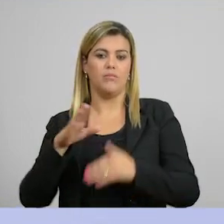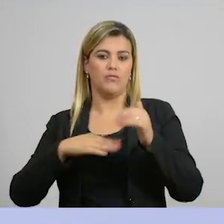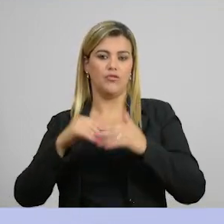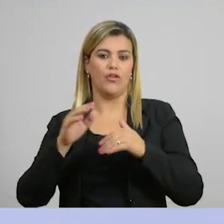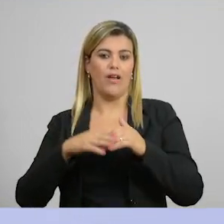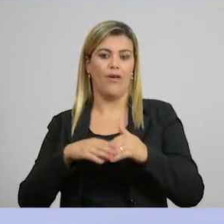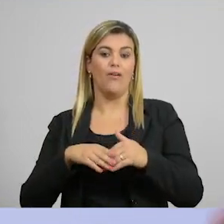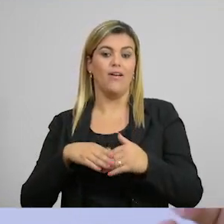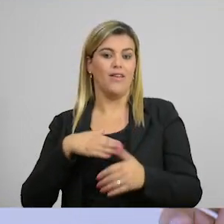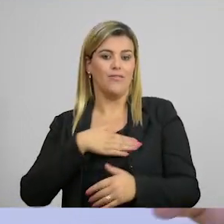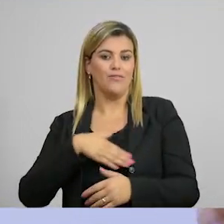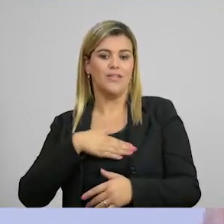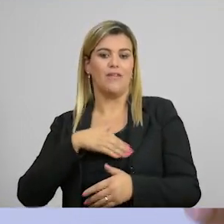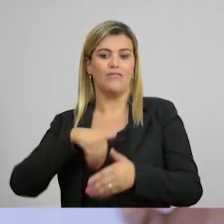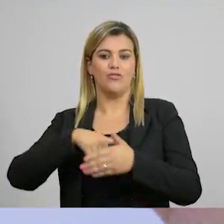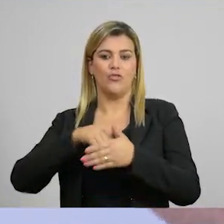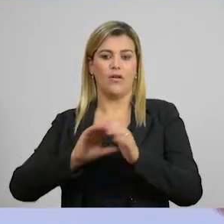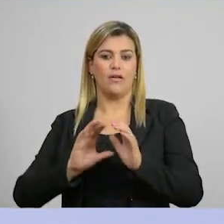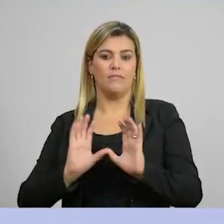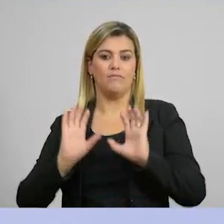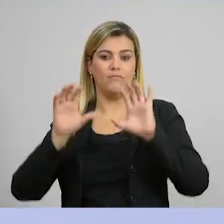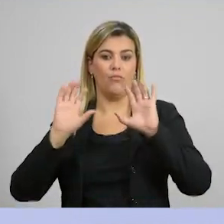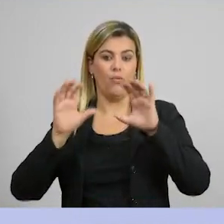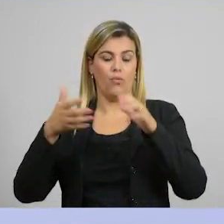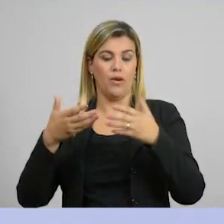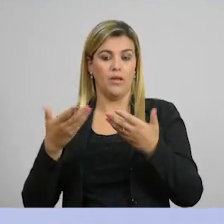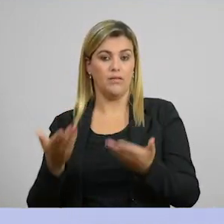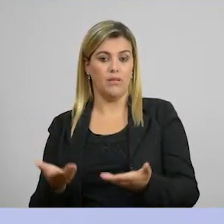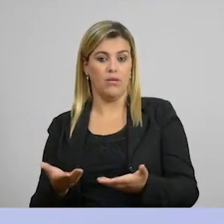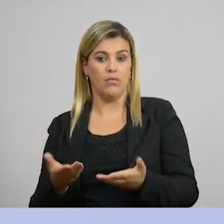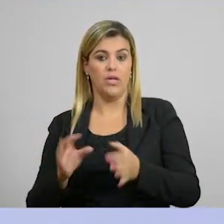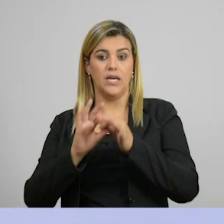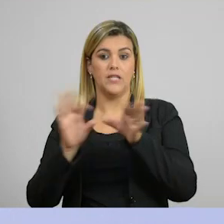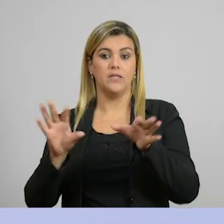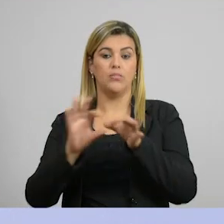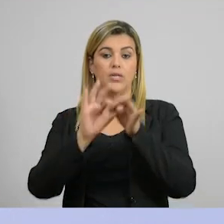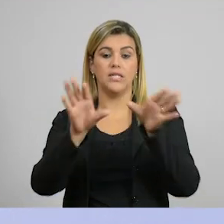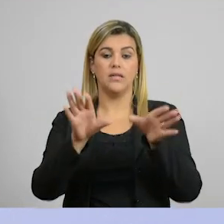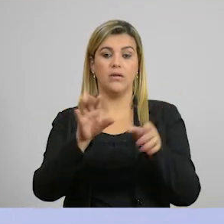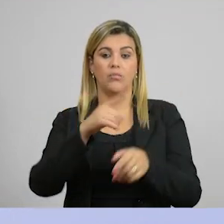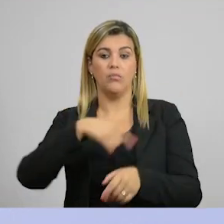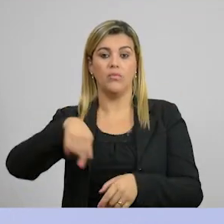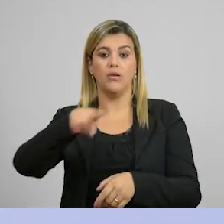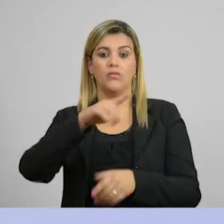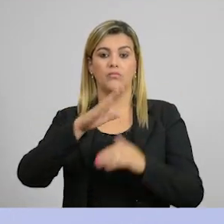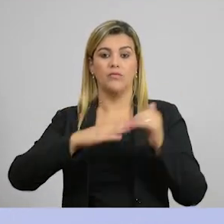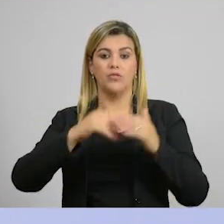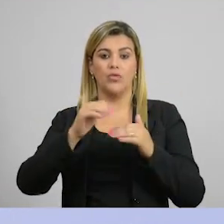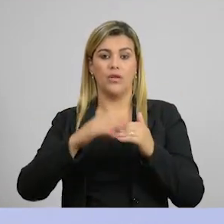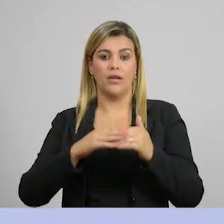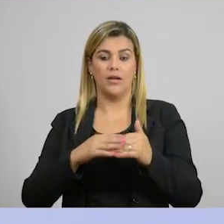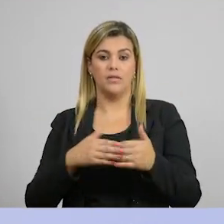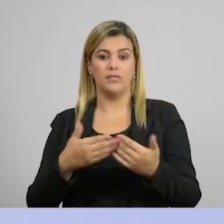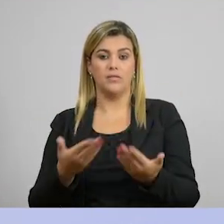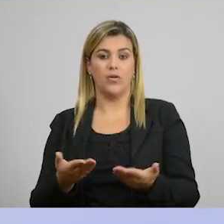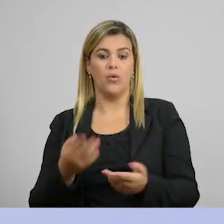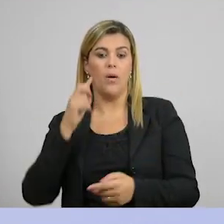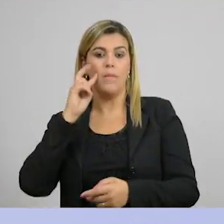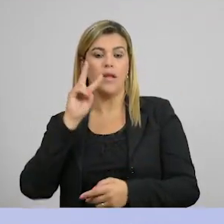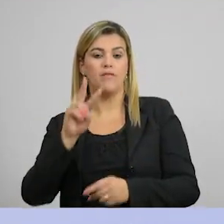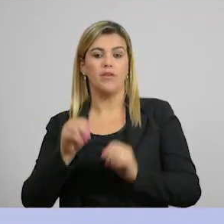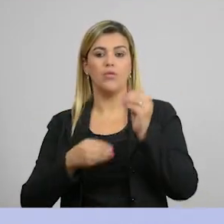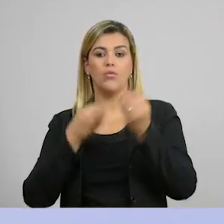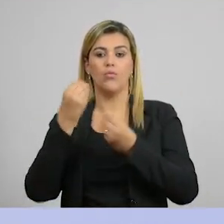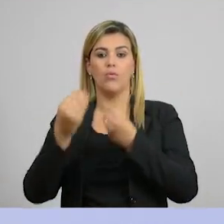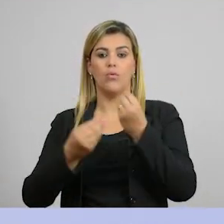amador, colocava fisioterapeutas aonde ele fosse nos estados à disposição para atendê-lo,